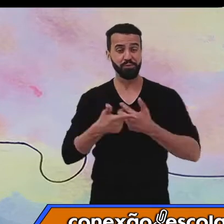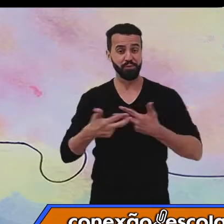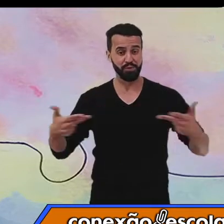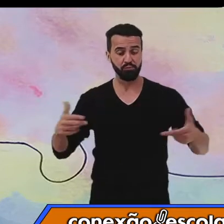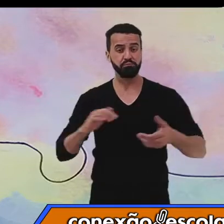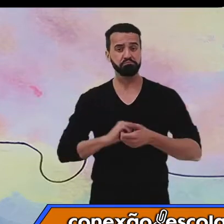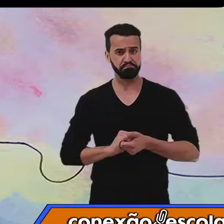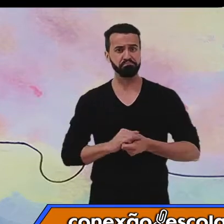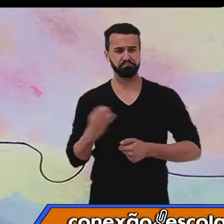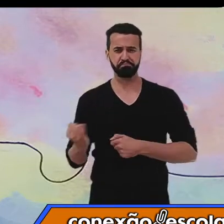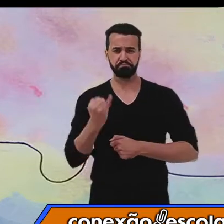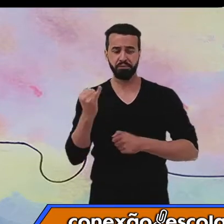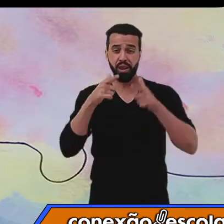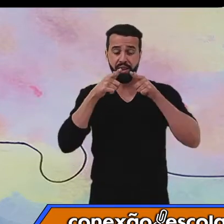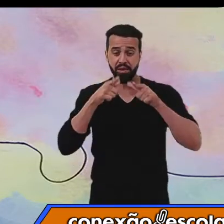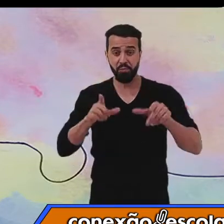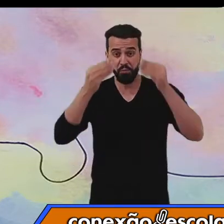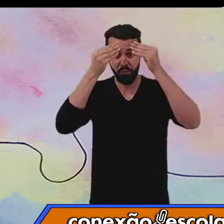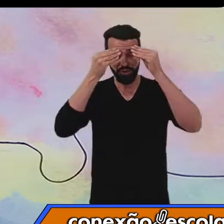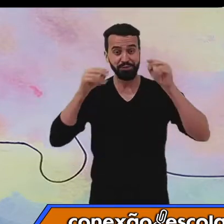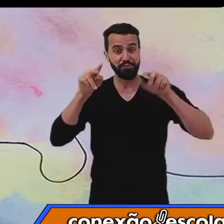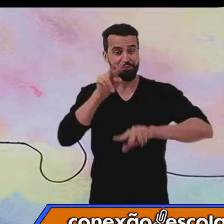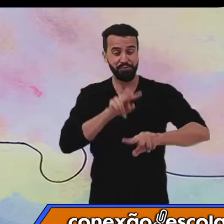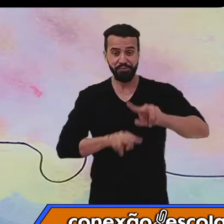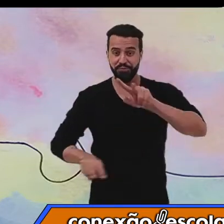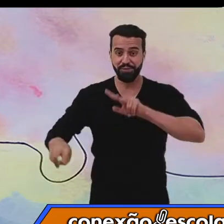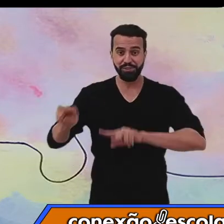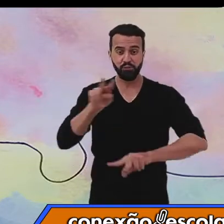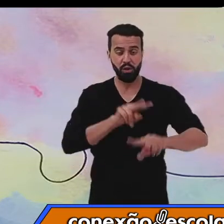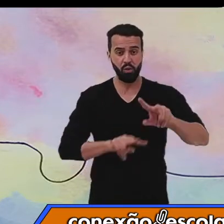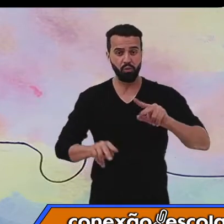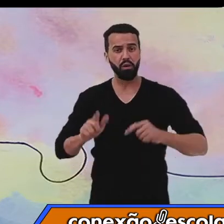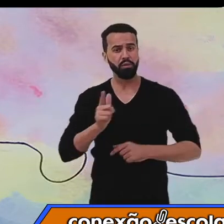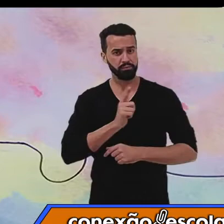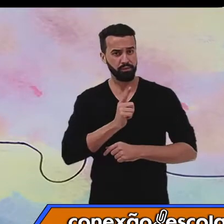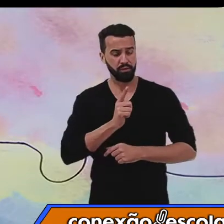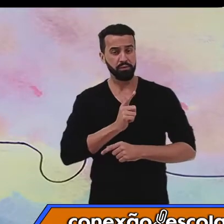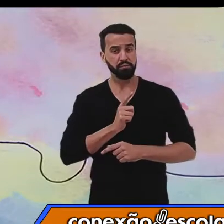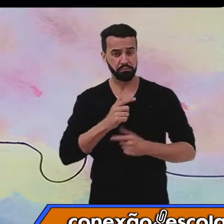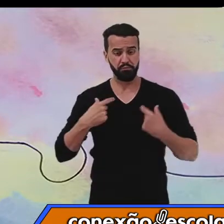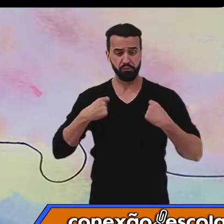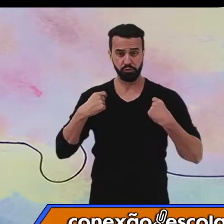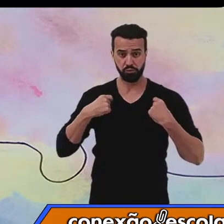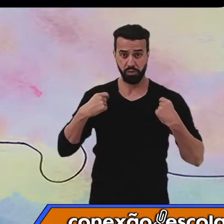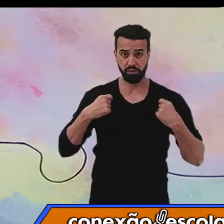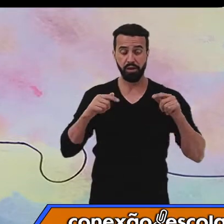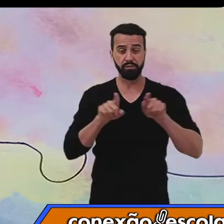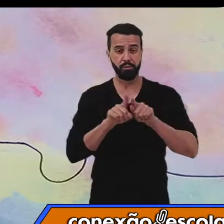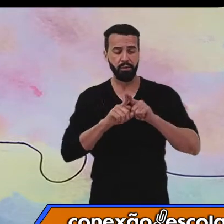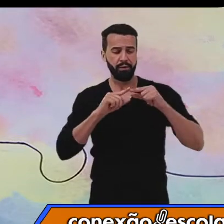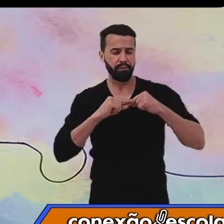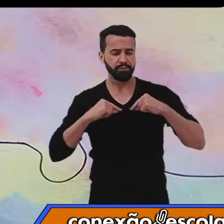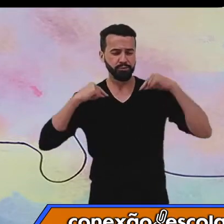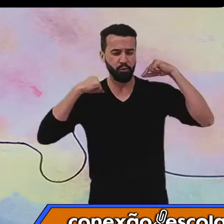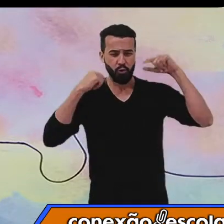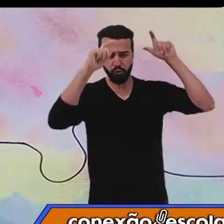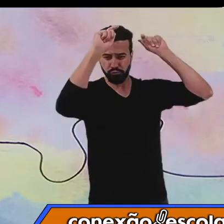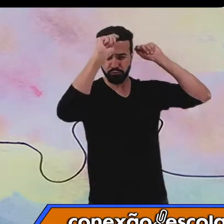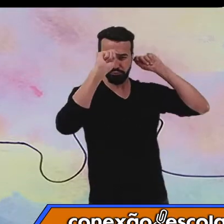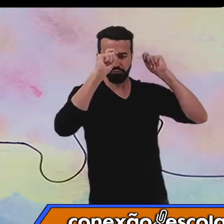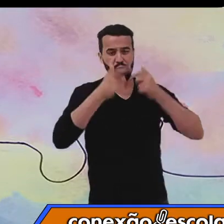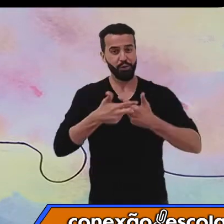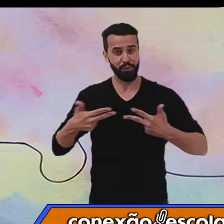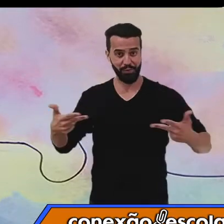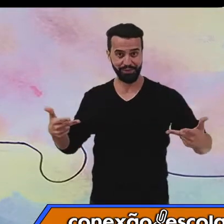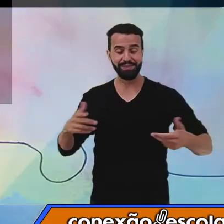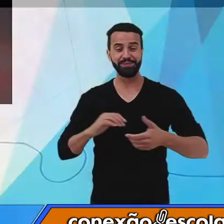linguagem visual, formado por, além das vestimentas, pelos acessórios. O